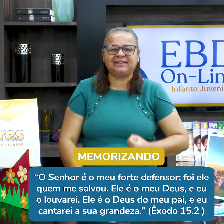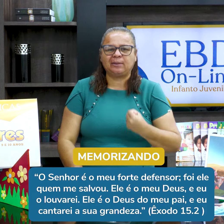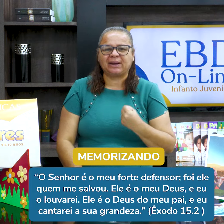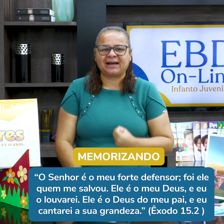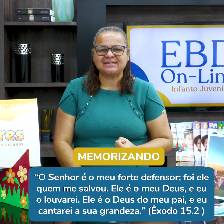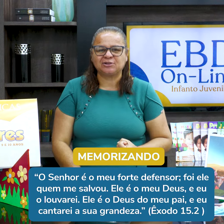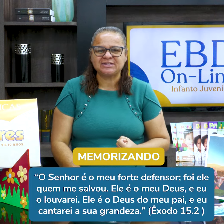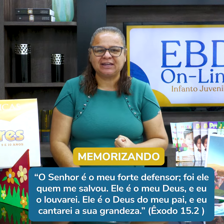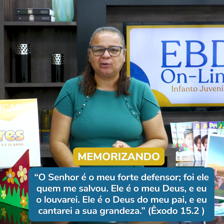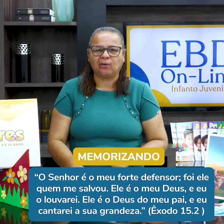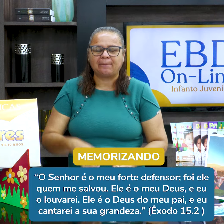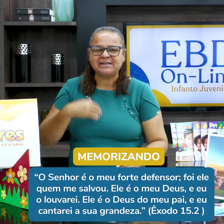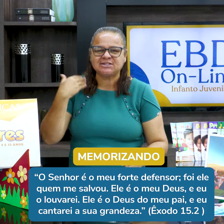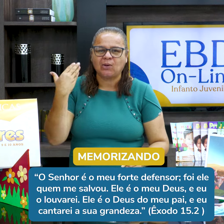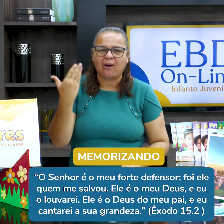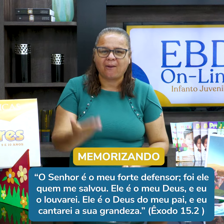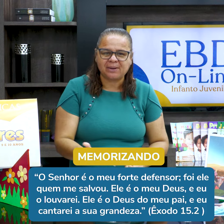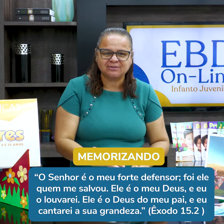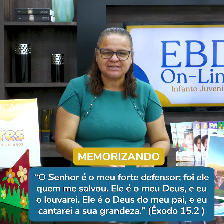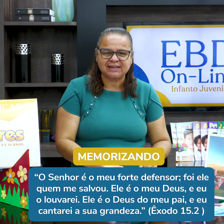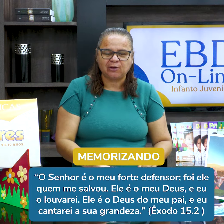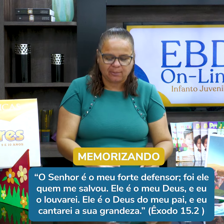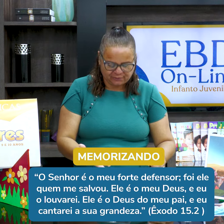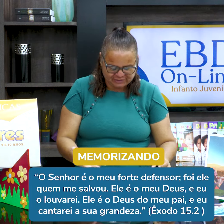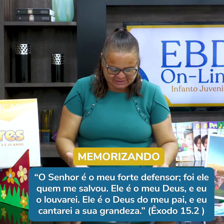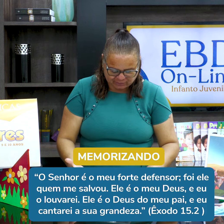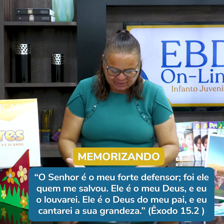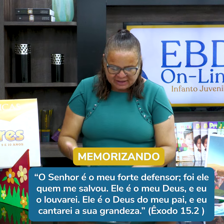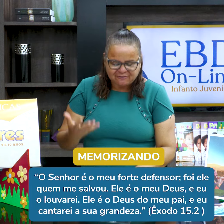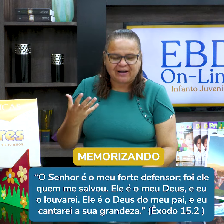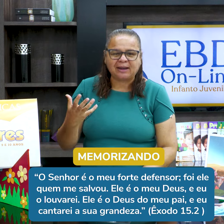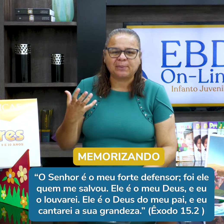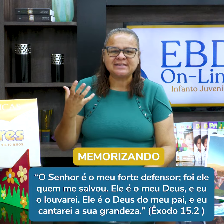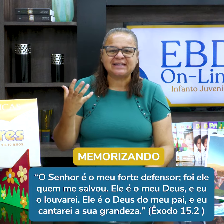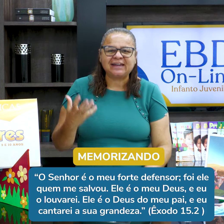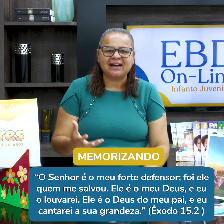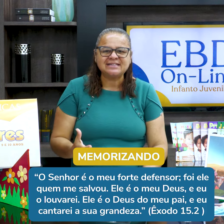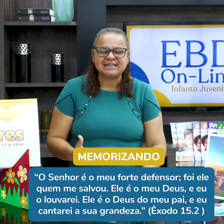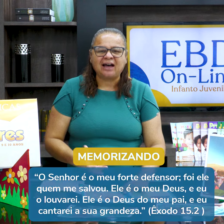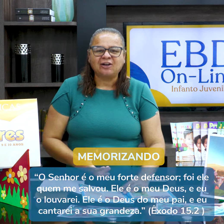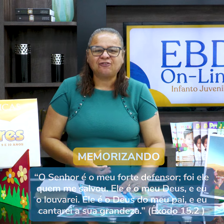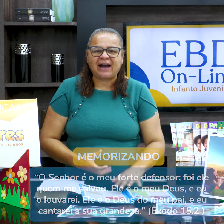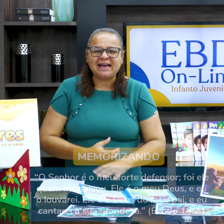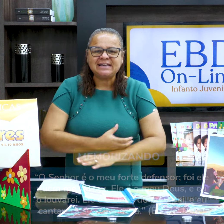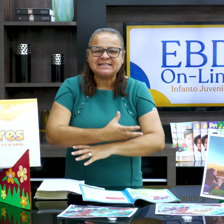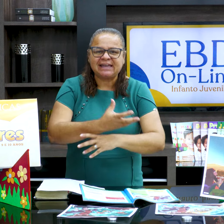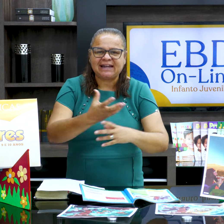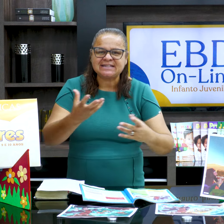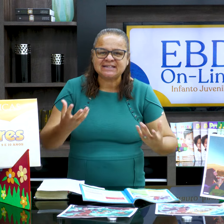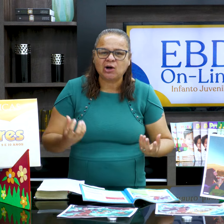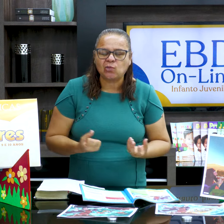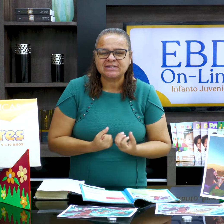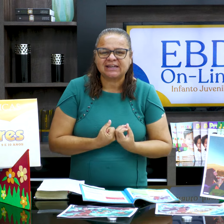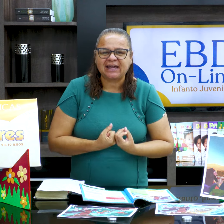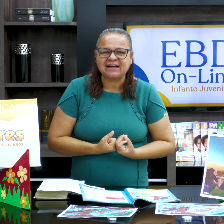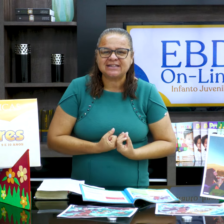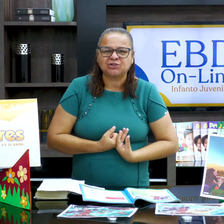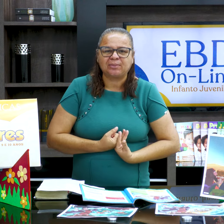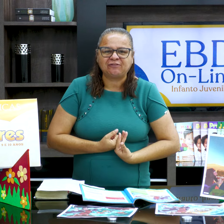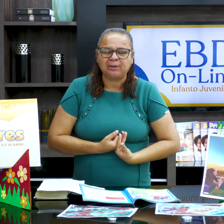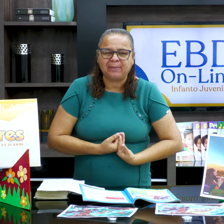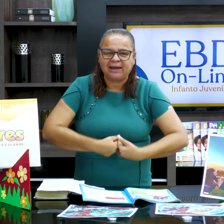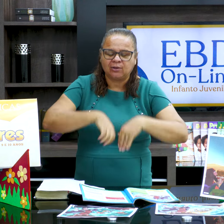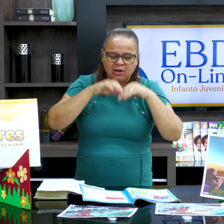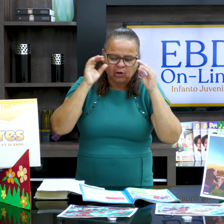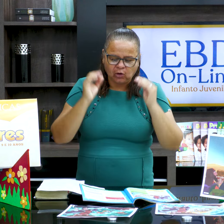também tira pra casa do Senhor abençoa a obra do senhor professor fala PR as crianças faz a encenação com as crianças